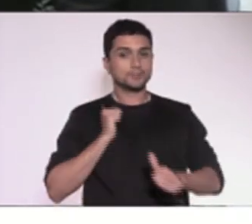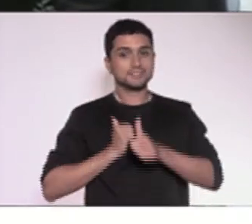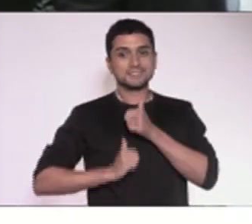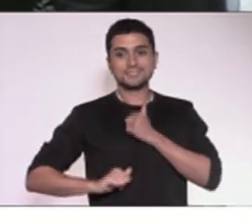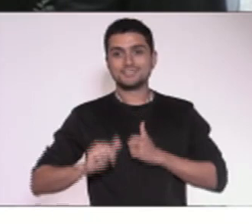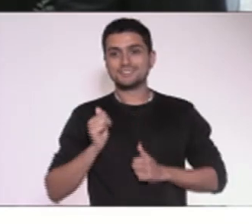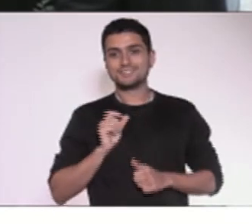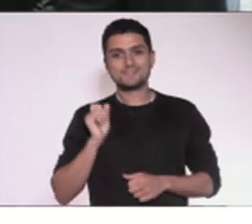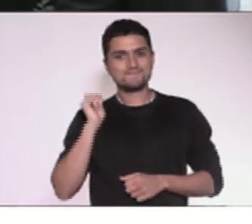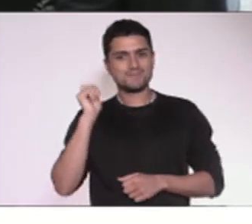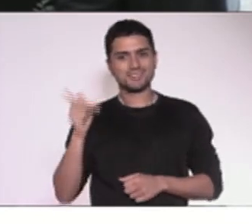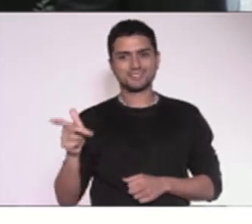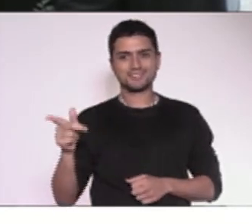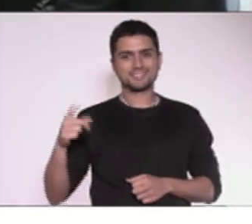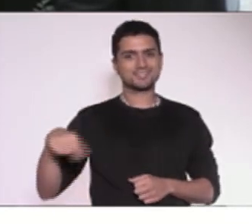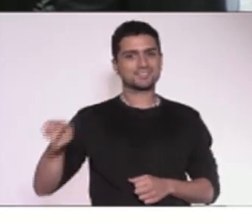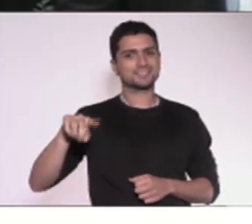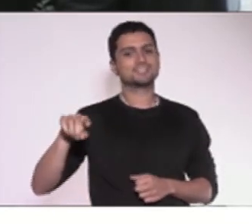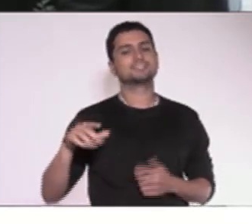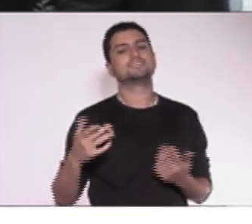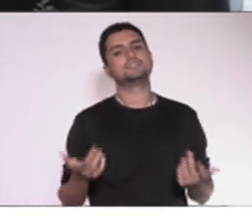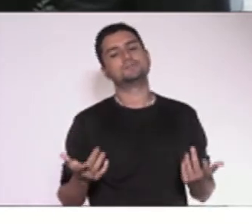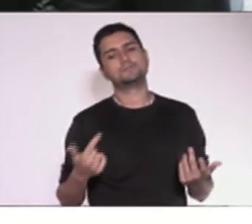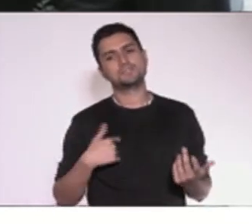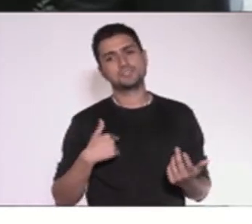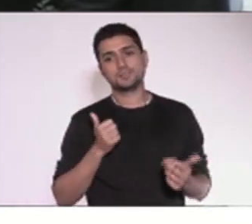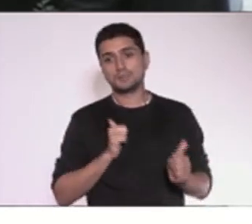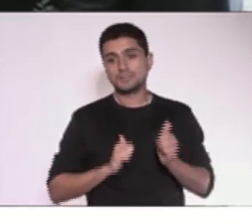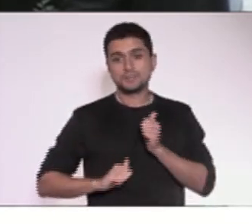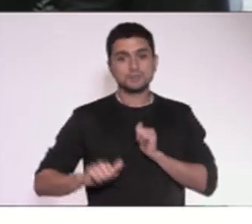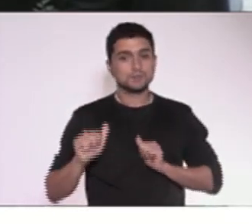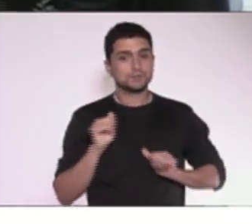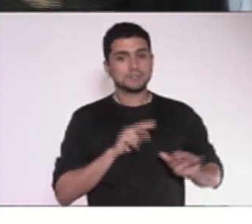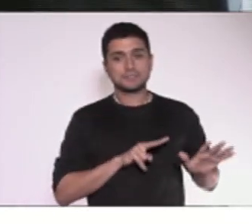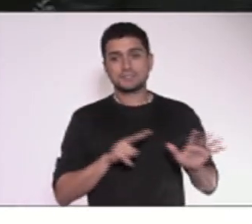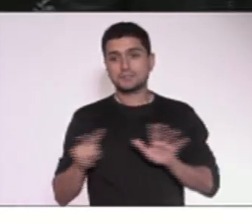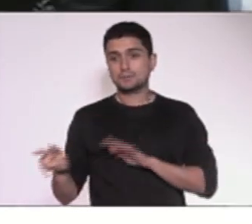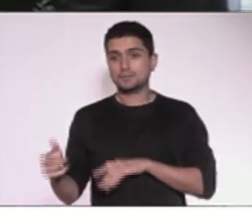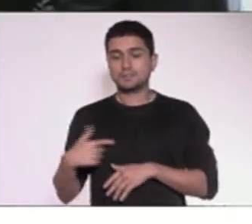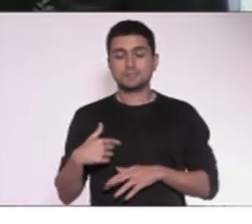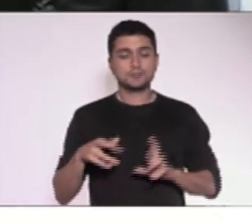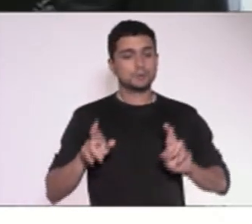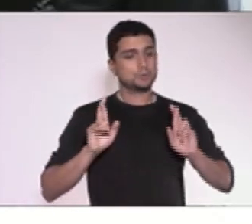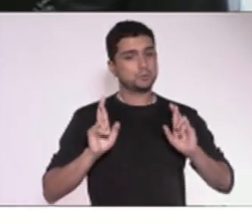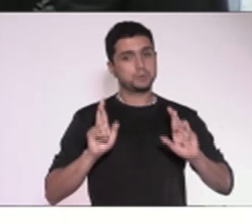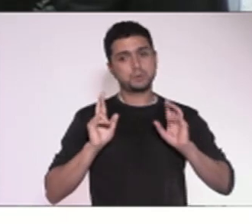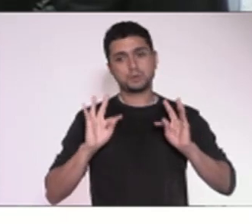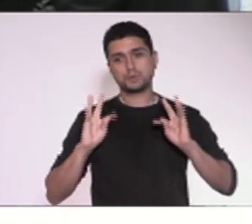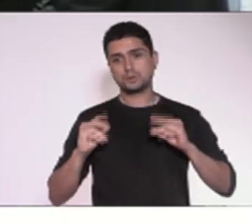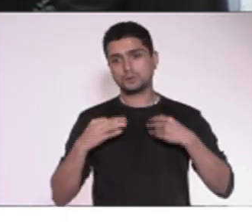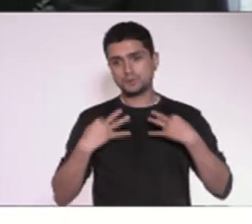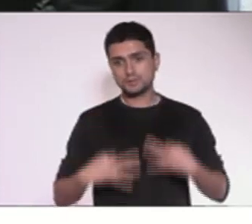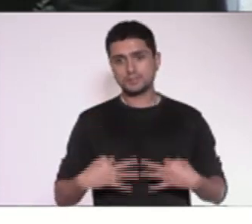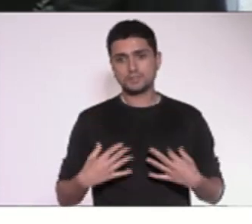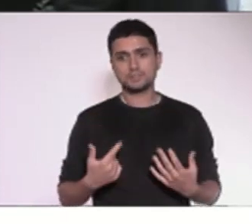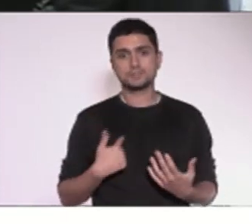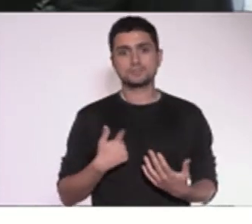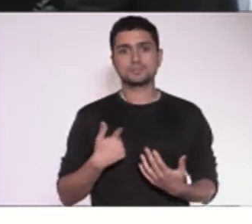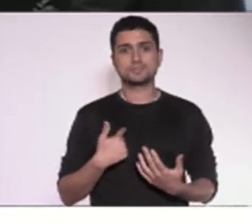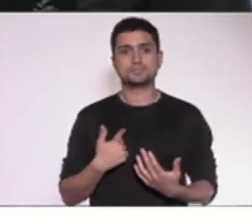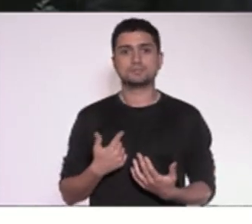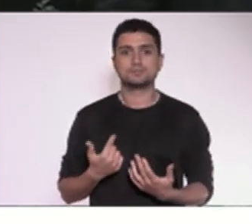vocês. Eu fiquei extremamente ansioso a semana toda para tudo dar certo. Para vocês terem uma